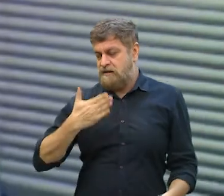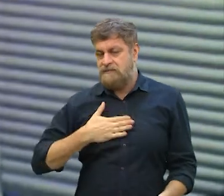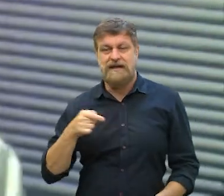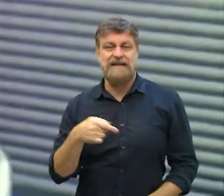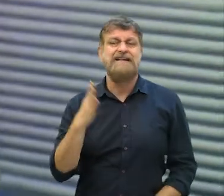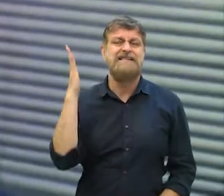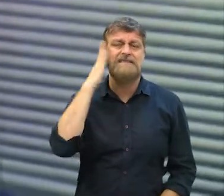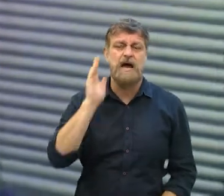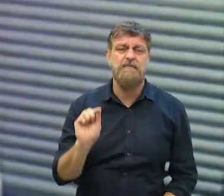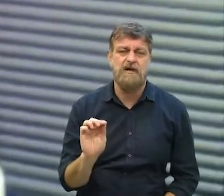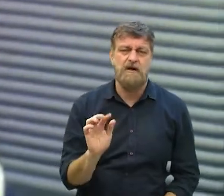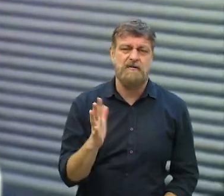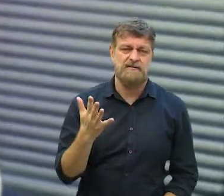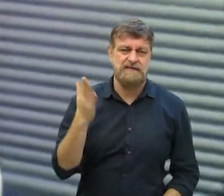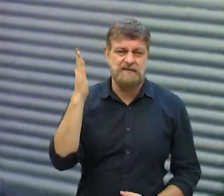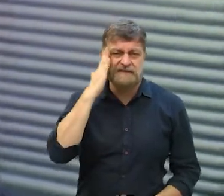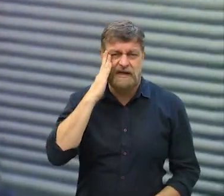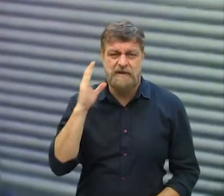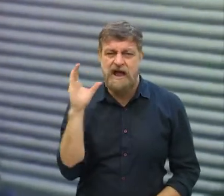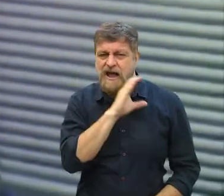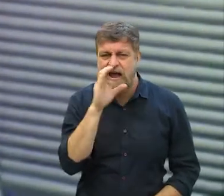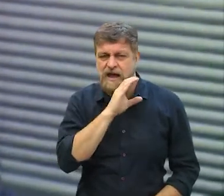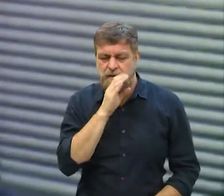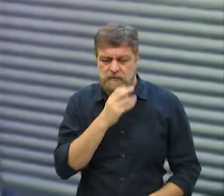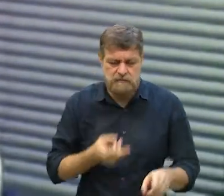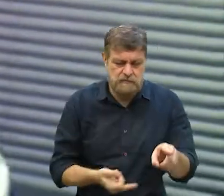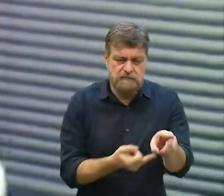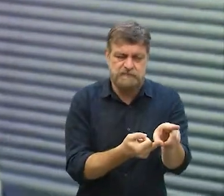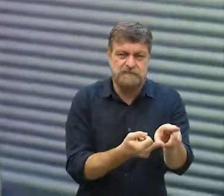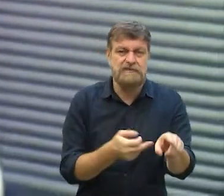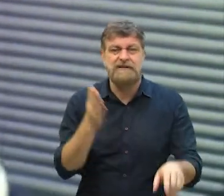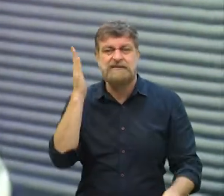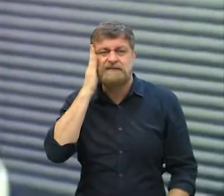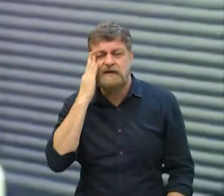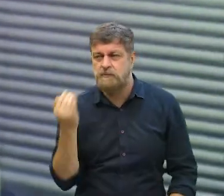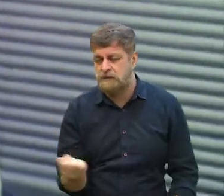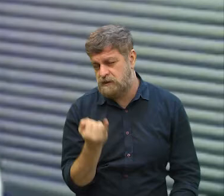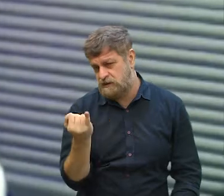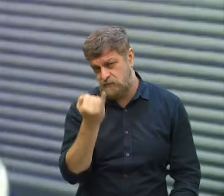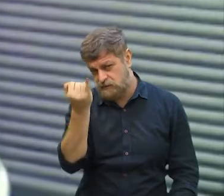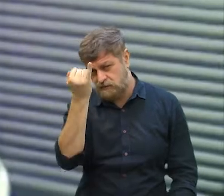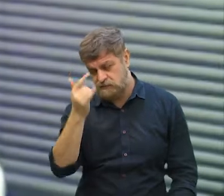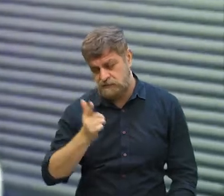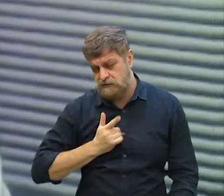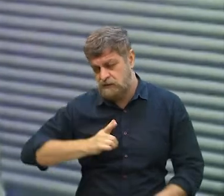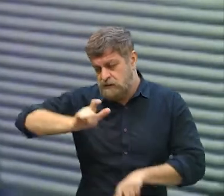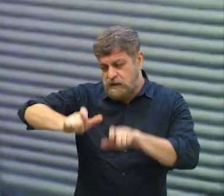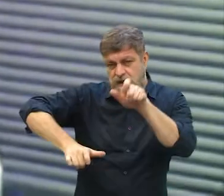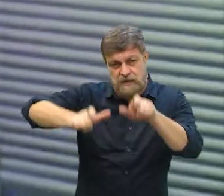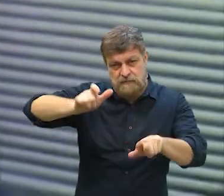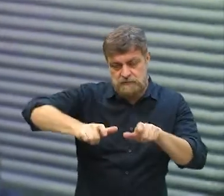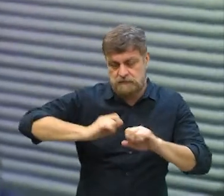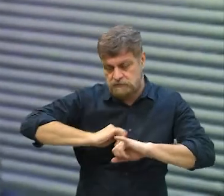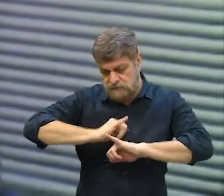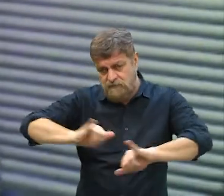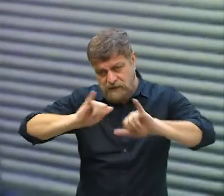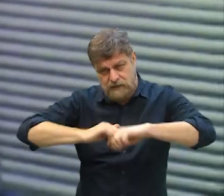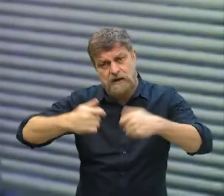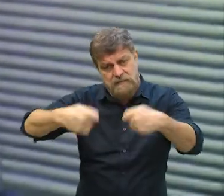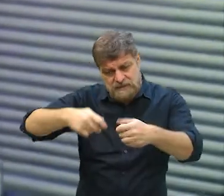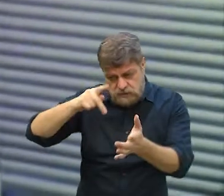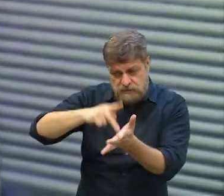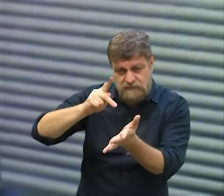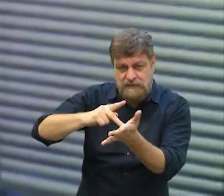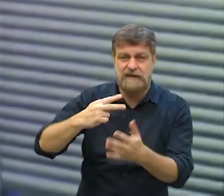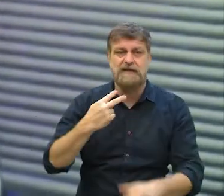nenhuma surpresa o que vai acontecer. Então, você já sabe, é rápido, vamos lá, faz o exame, sabe a importância dele, e cada vez mais as pessoas ratificando que tem que ser